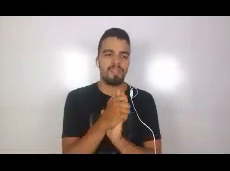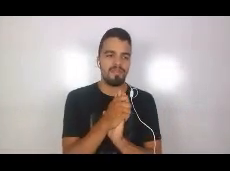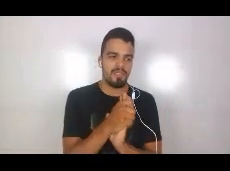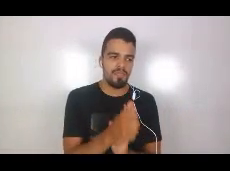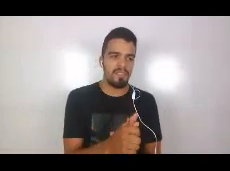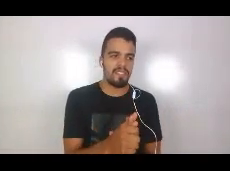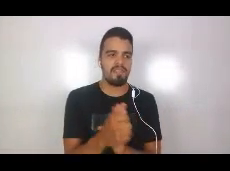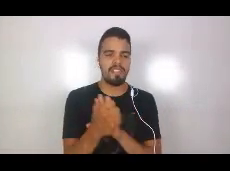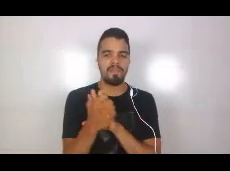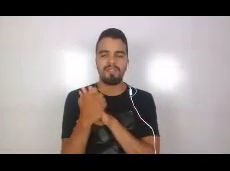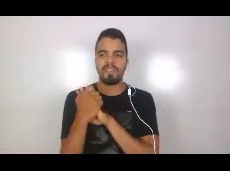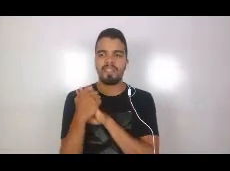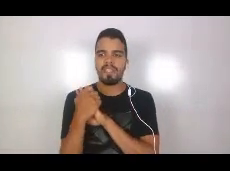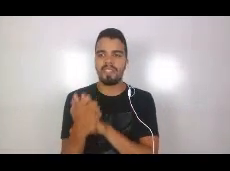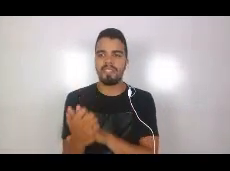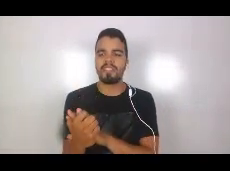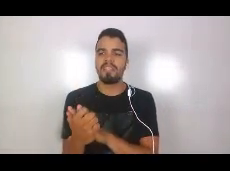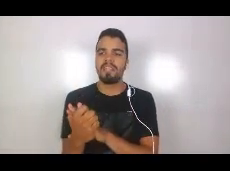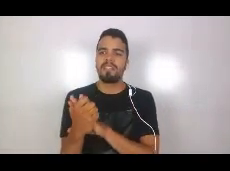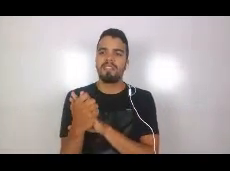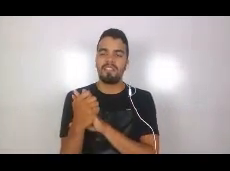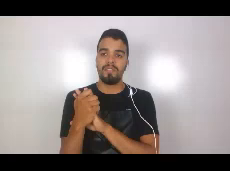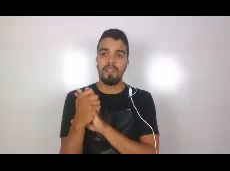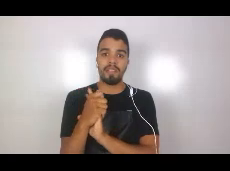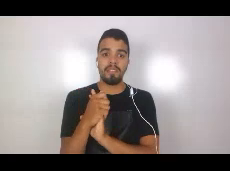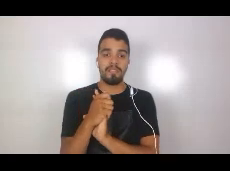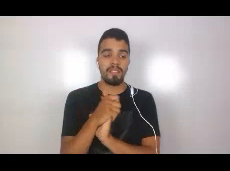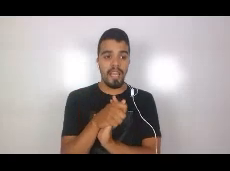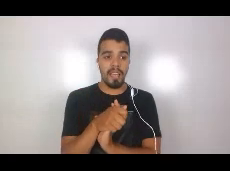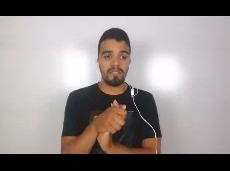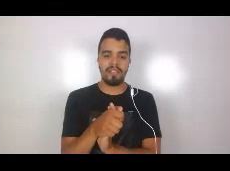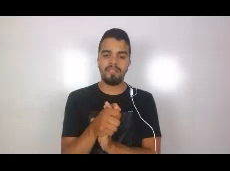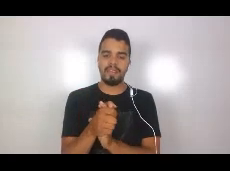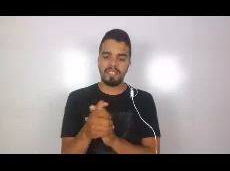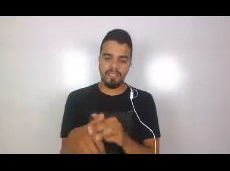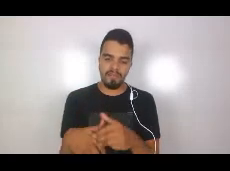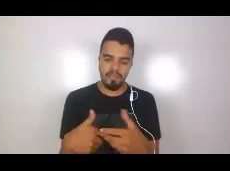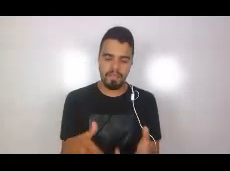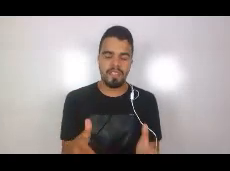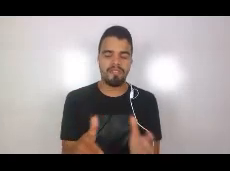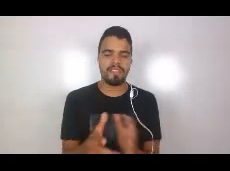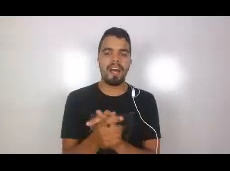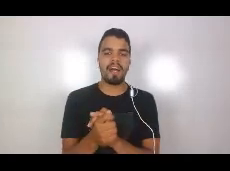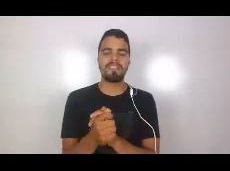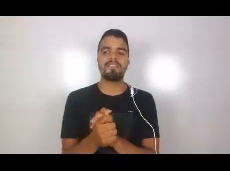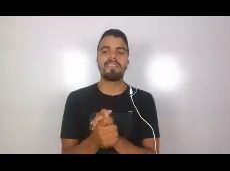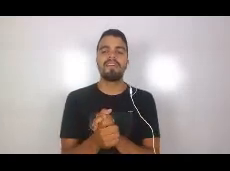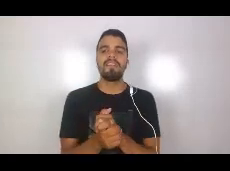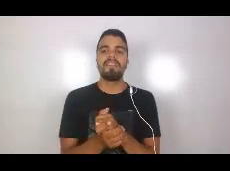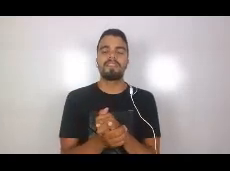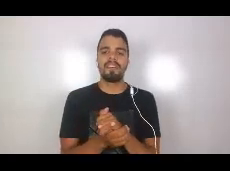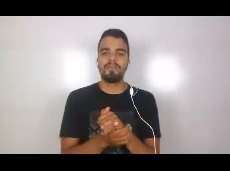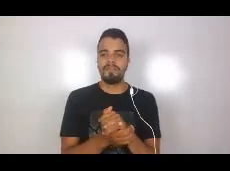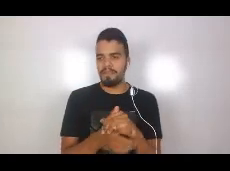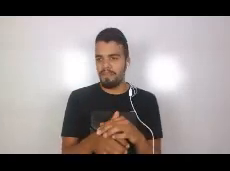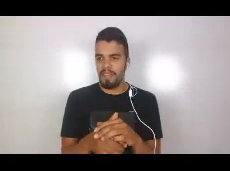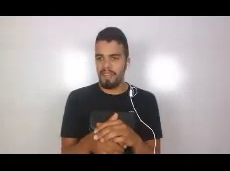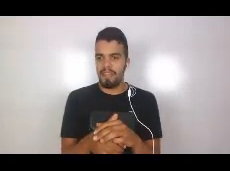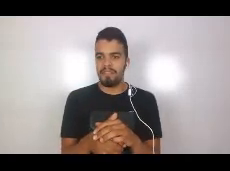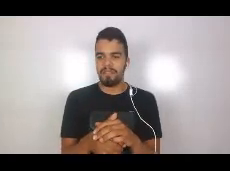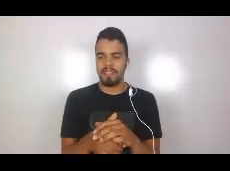sejam elas pessoas surdas, sejam elas pessoas cadeirantes, sejam elas aos cegos, né, com os pisos táteis.